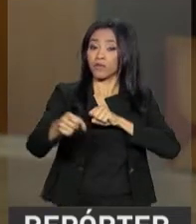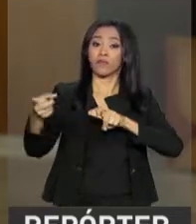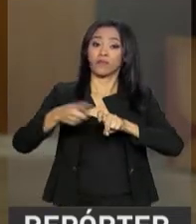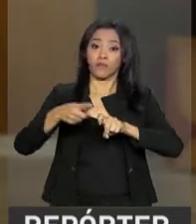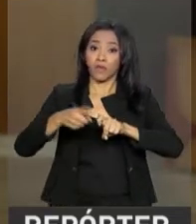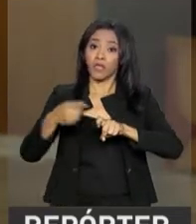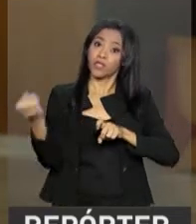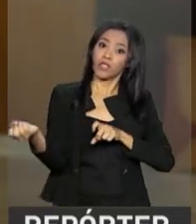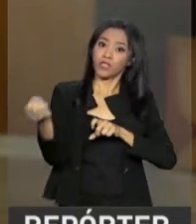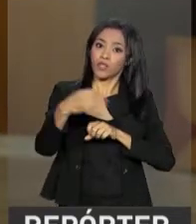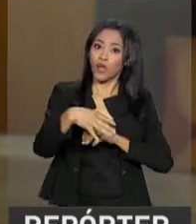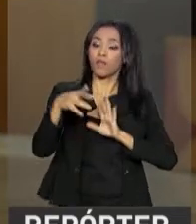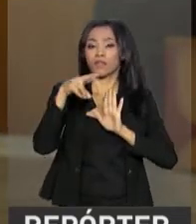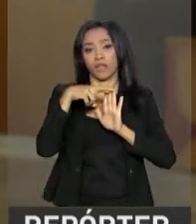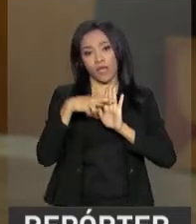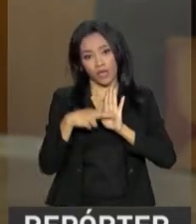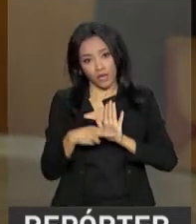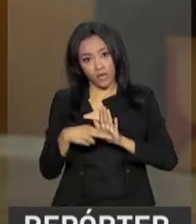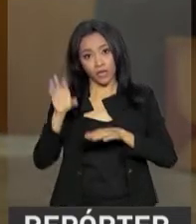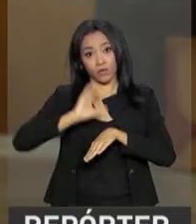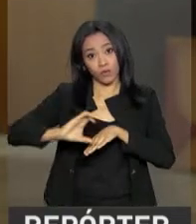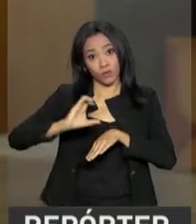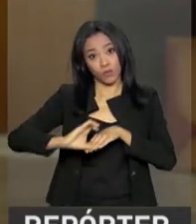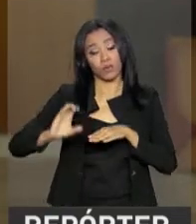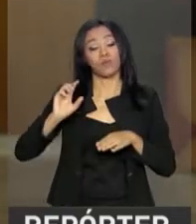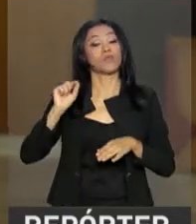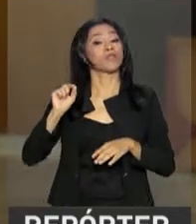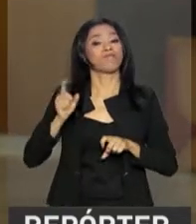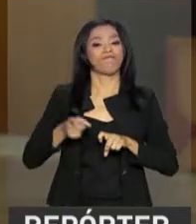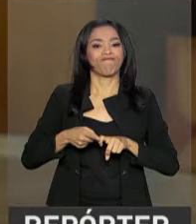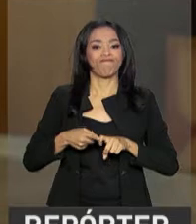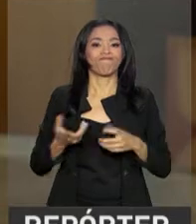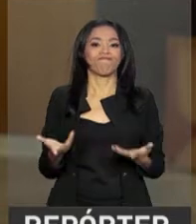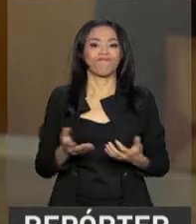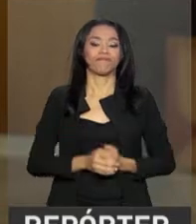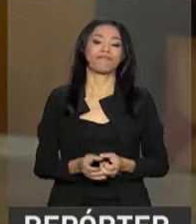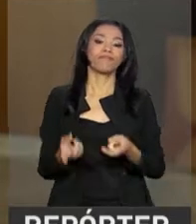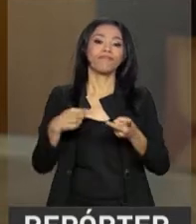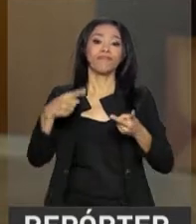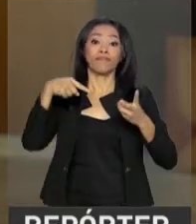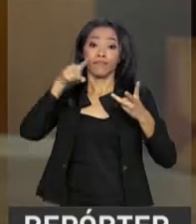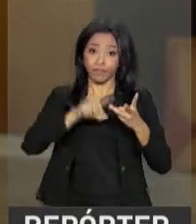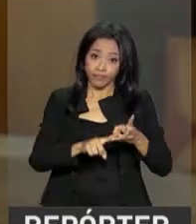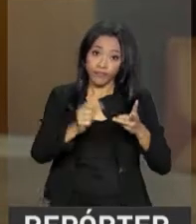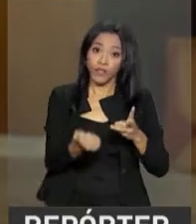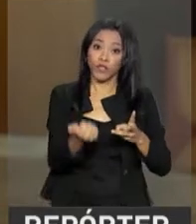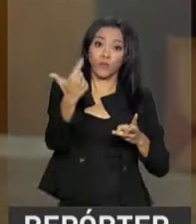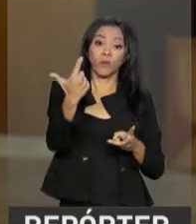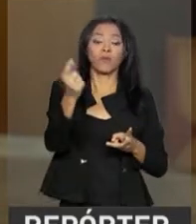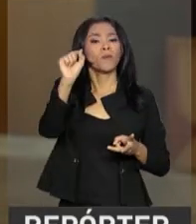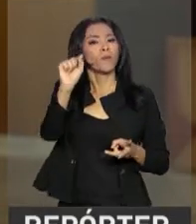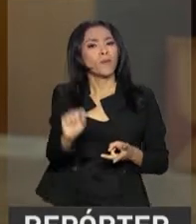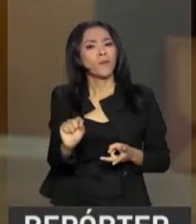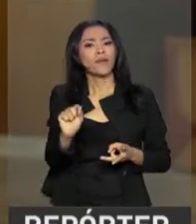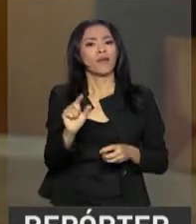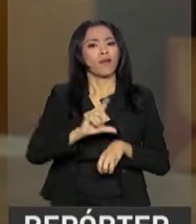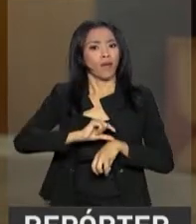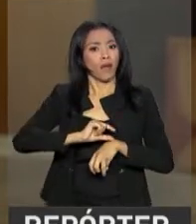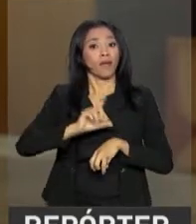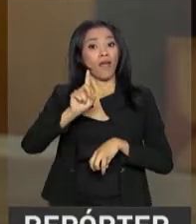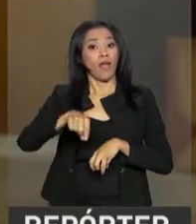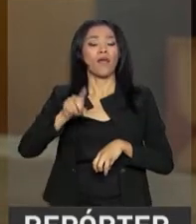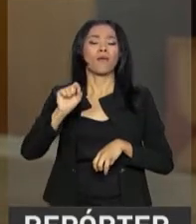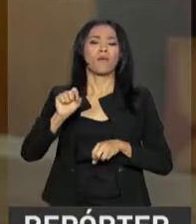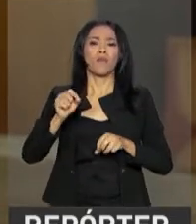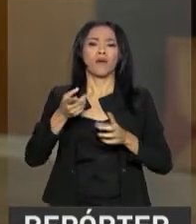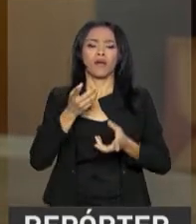para os cursos de medicina. Ao meio-dia, a cerimônia será de erradicação plena da febre